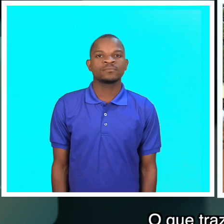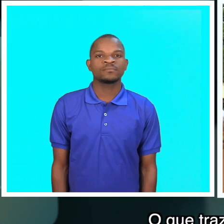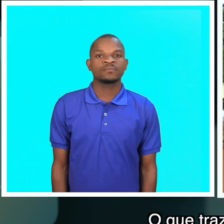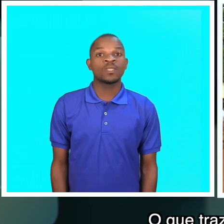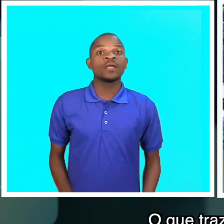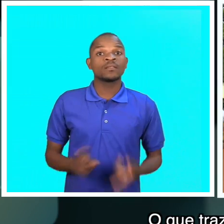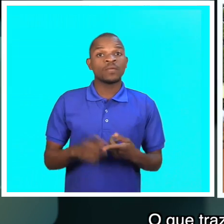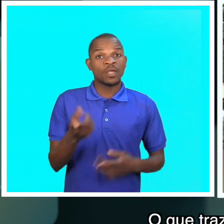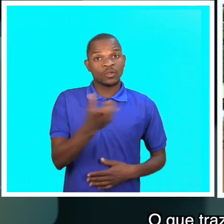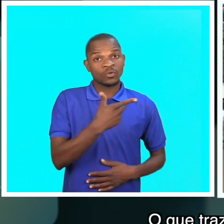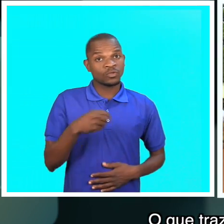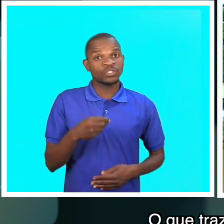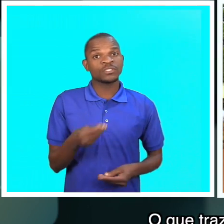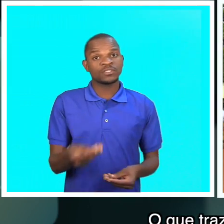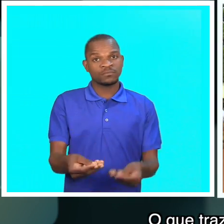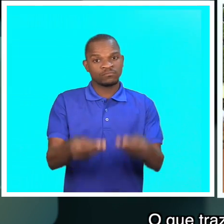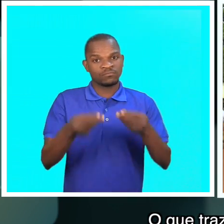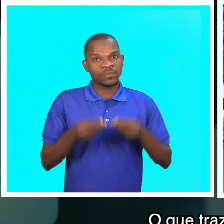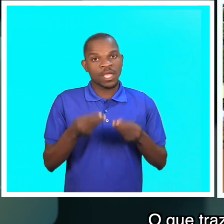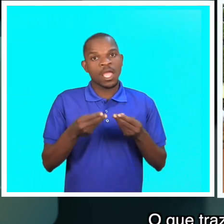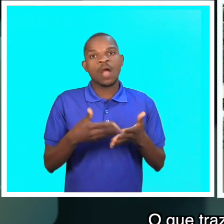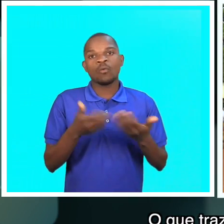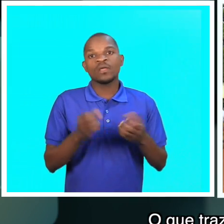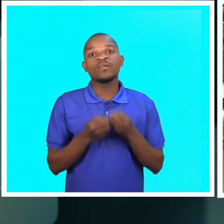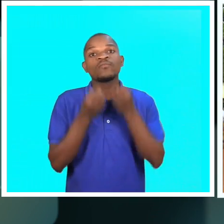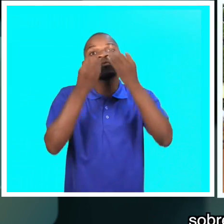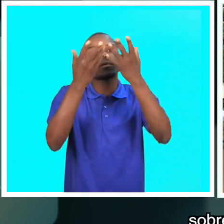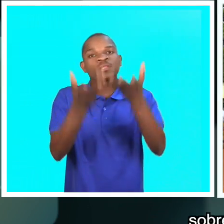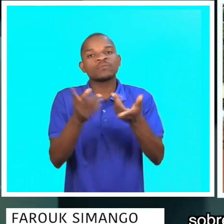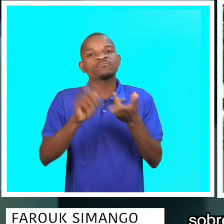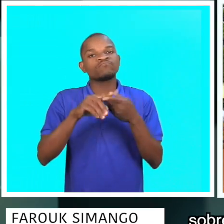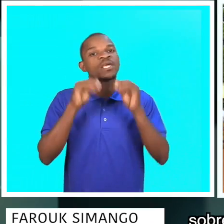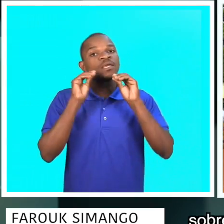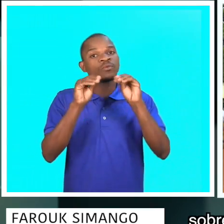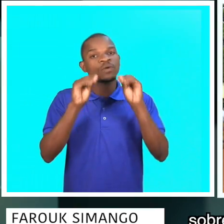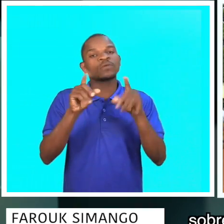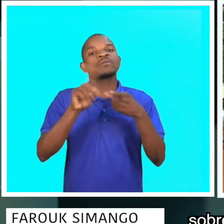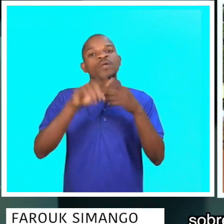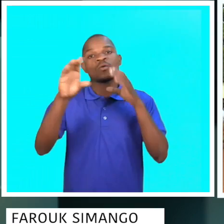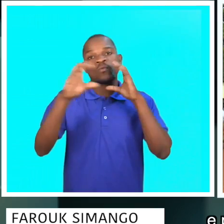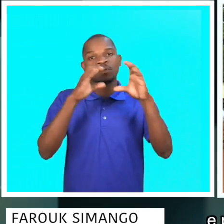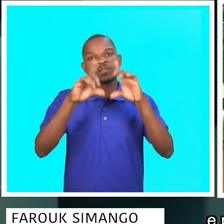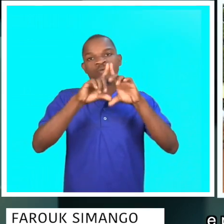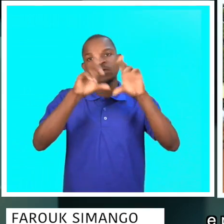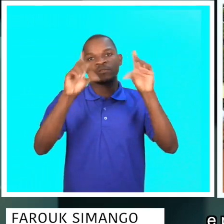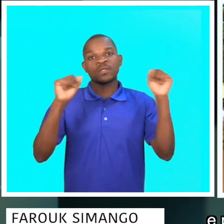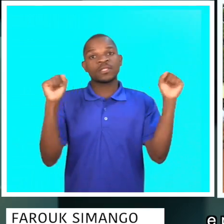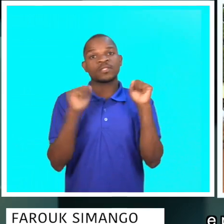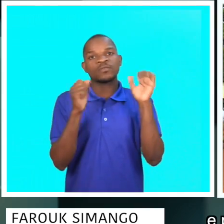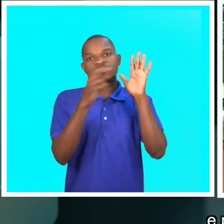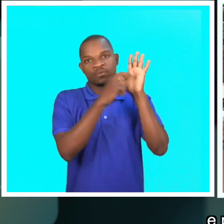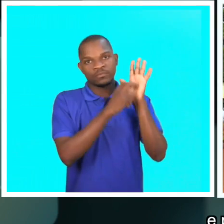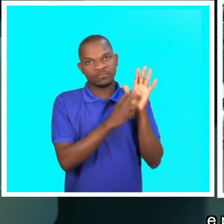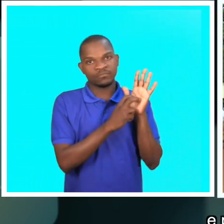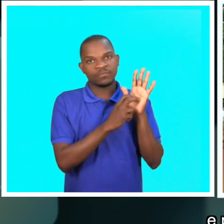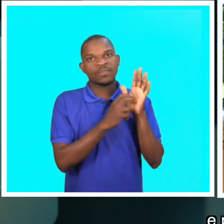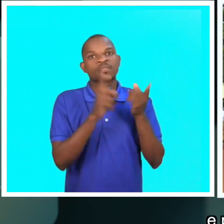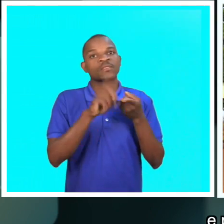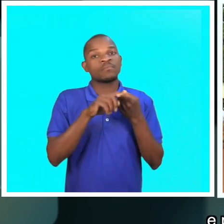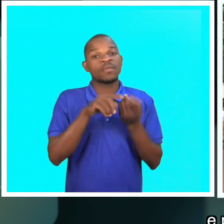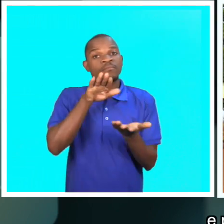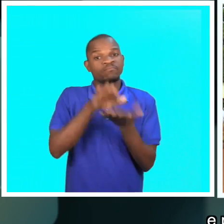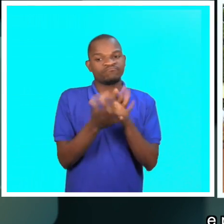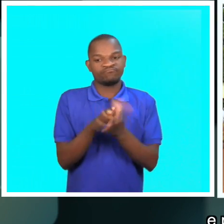estamos a trazer é informação, educação e comunicação sobre saúde sexual e reprodutiva e providenciar